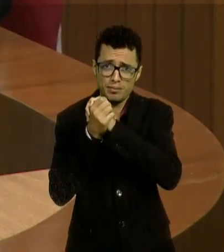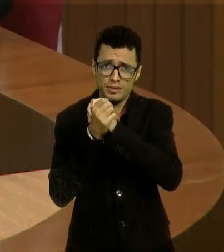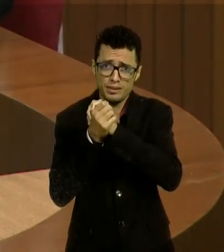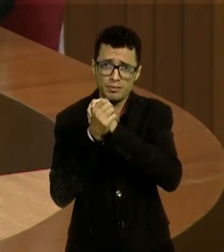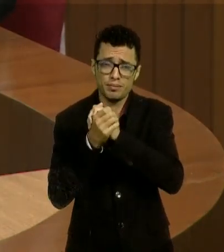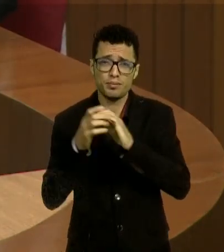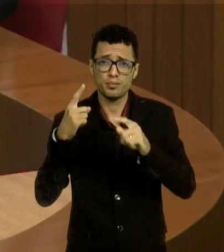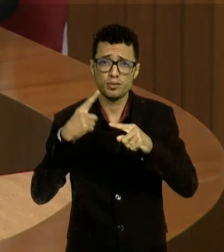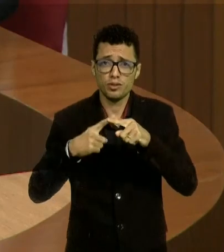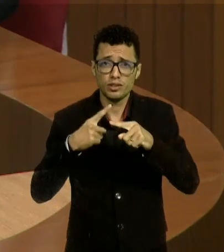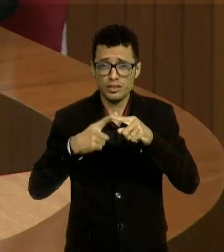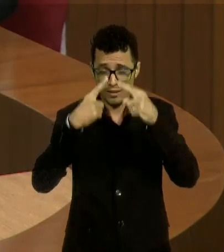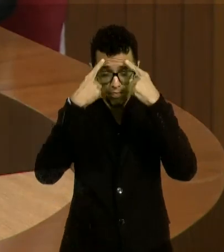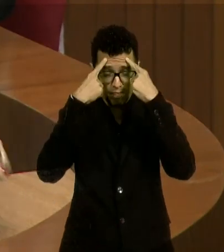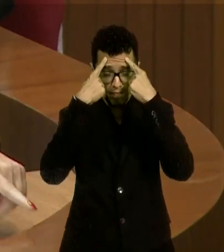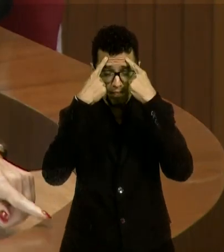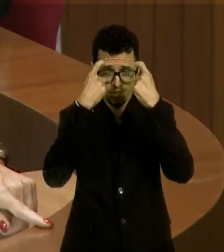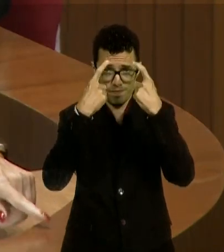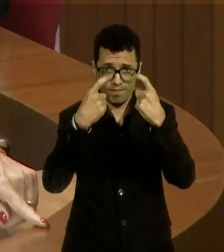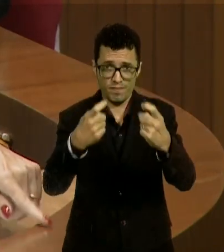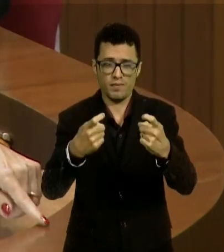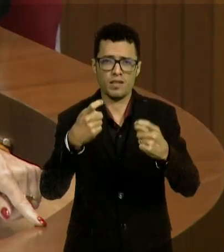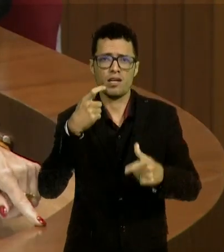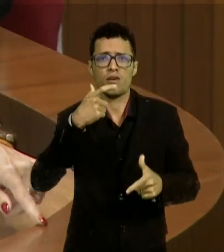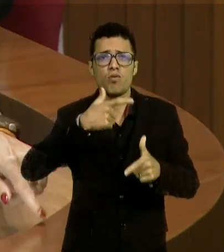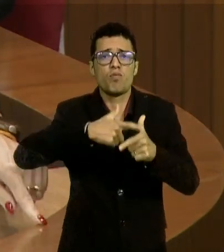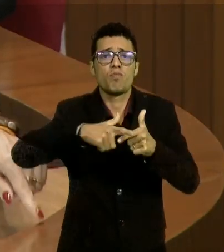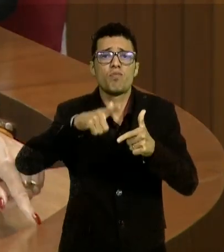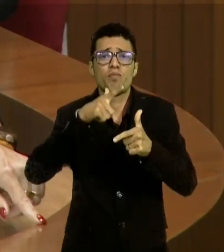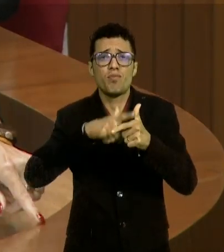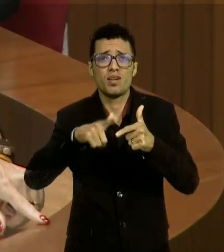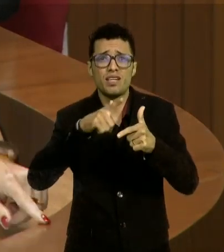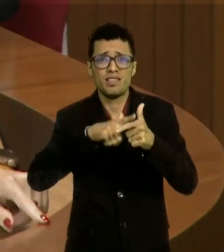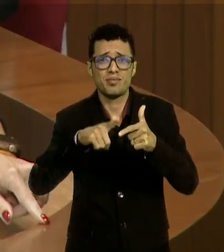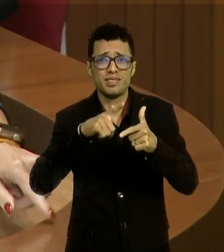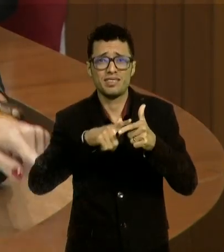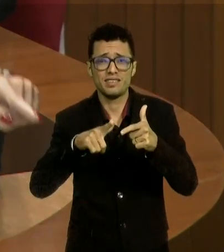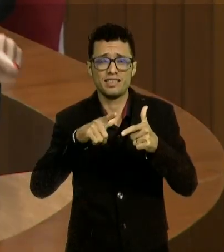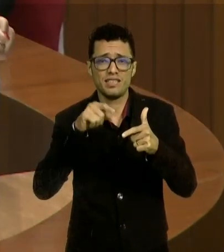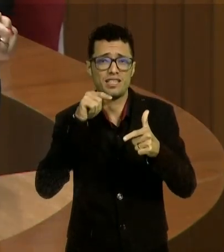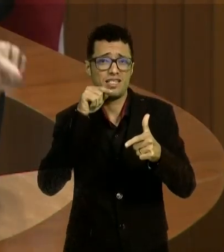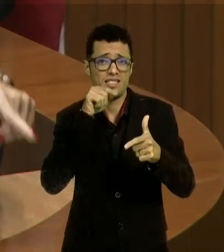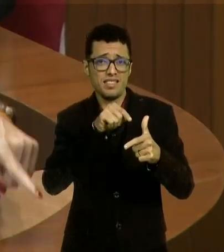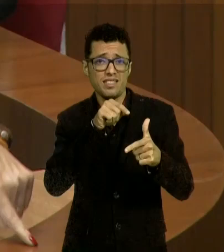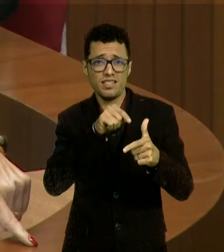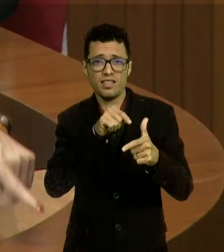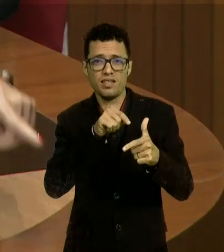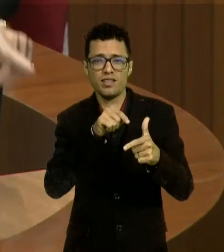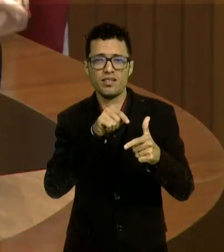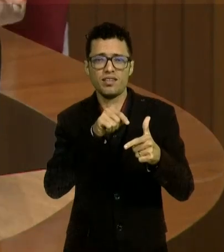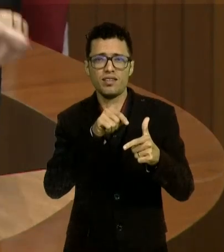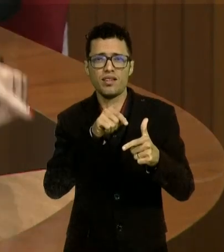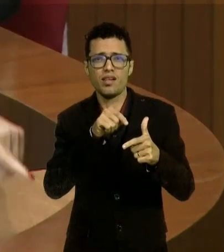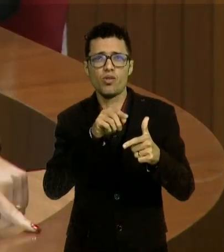violência é um problema que não podemos responsabilizar os